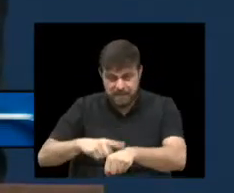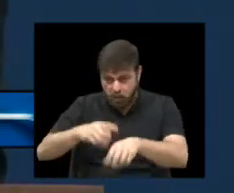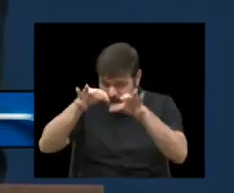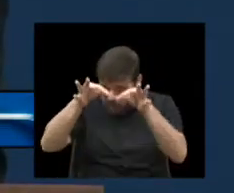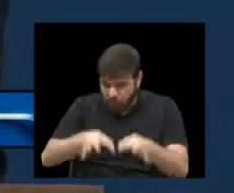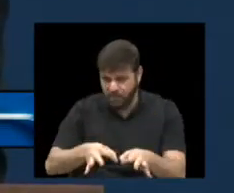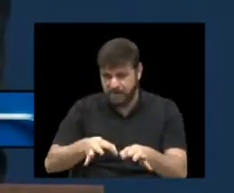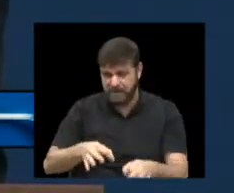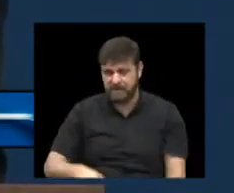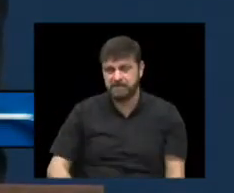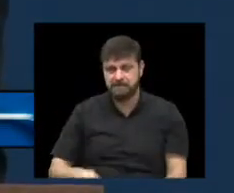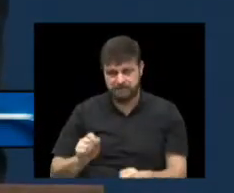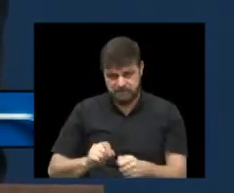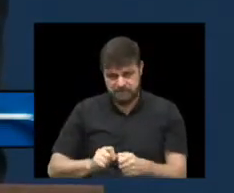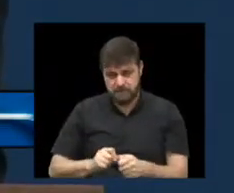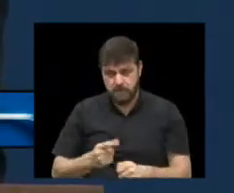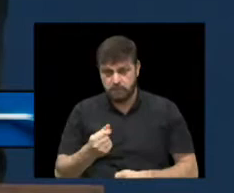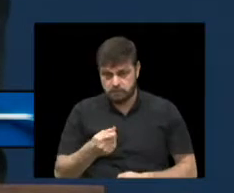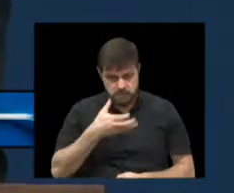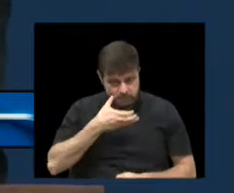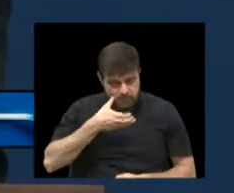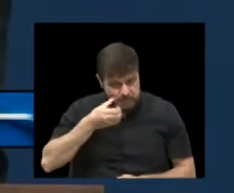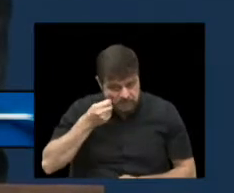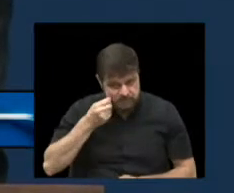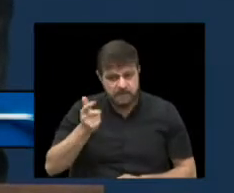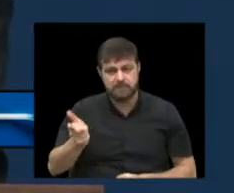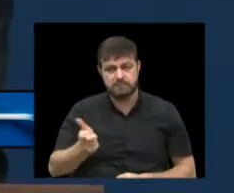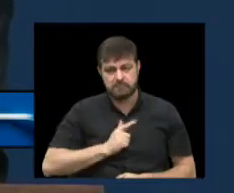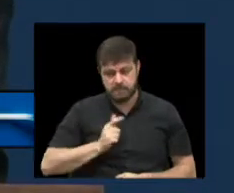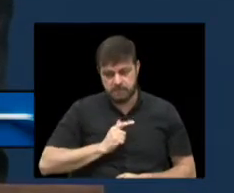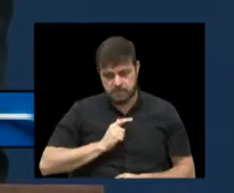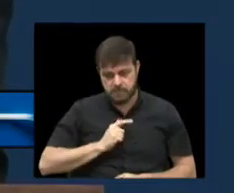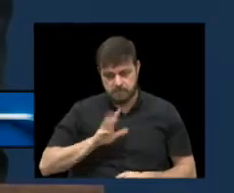certo, fazer com que o orçamento possa